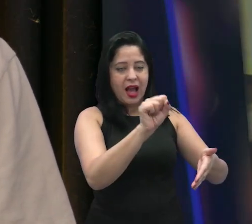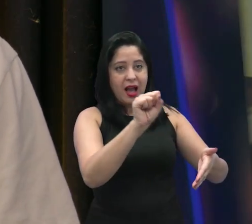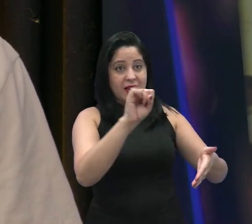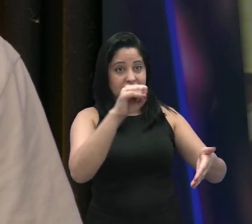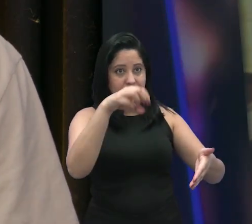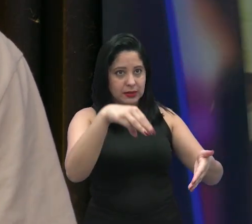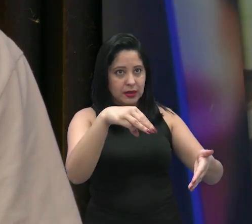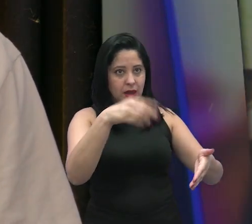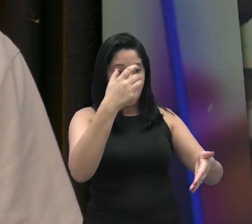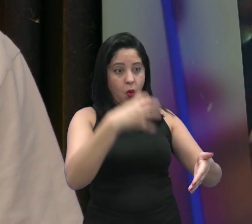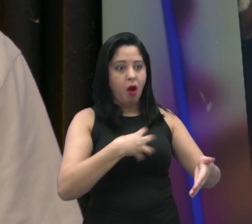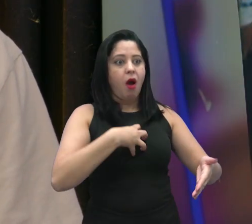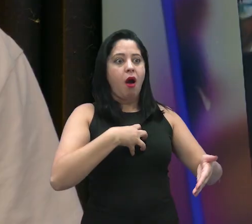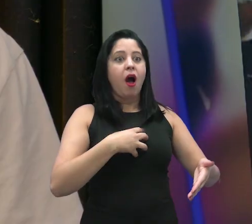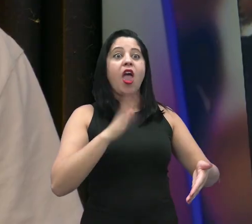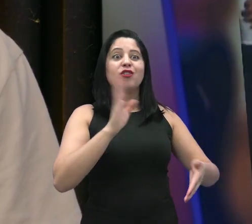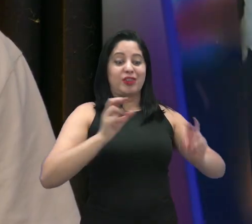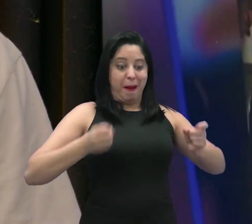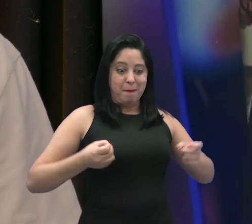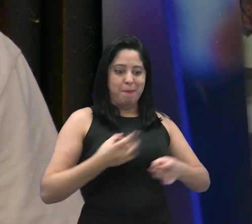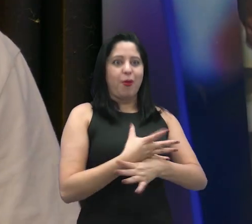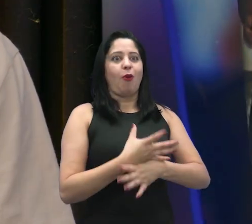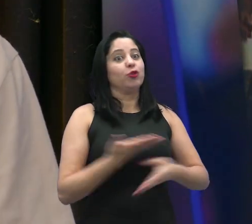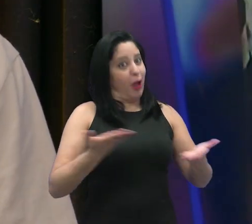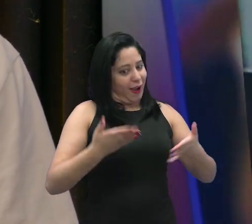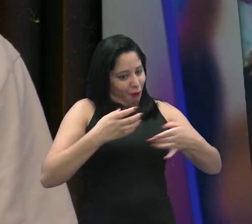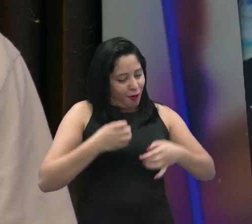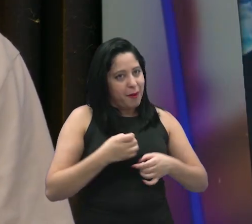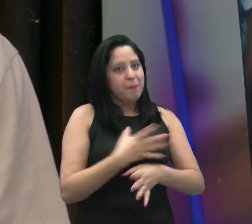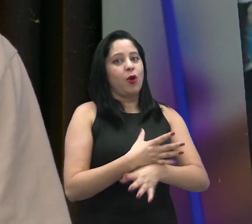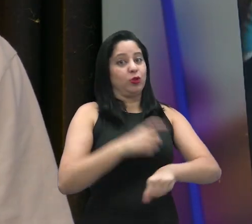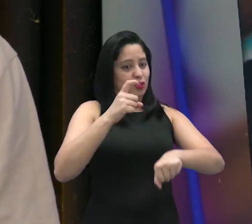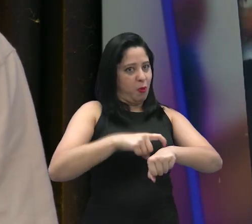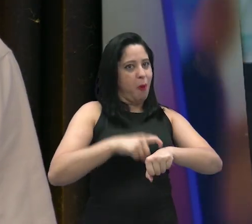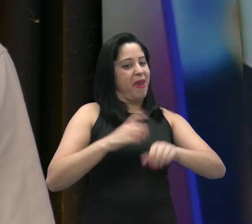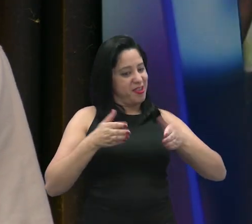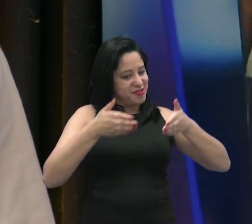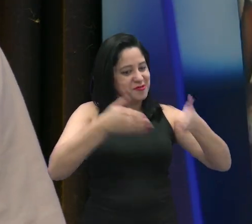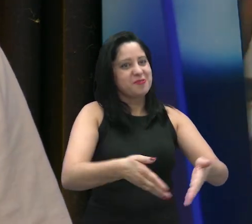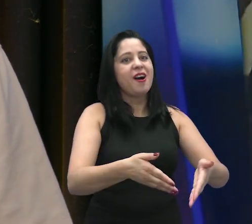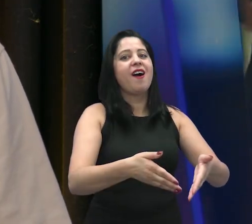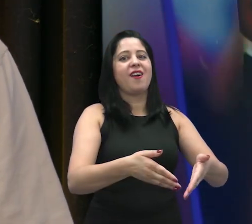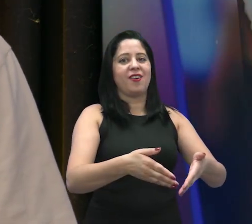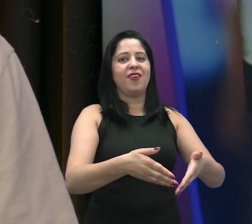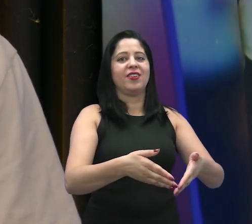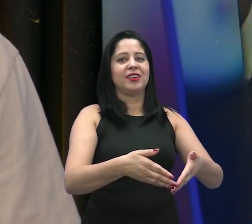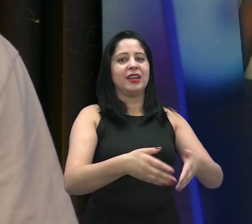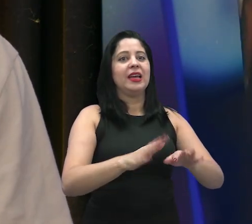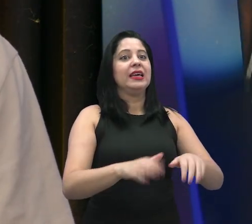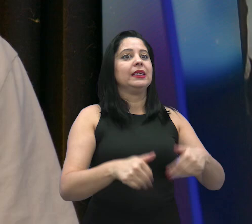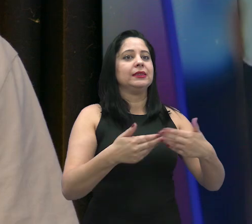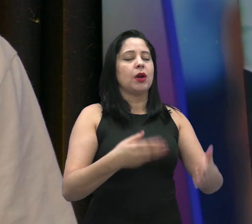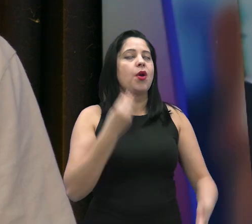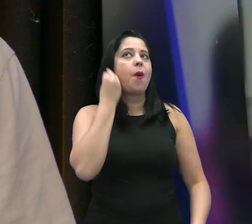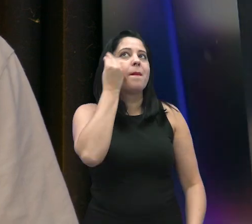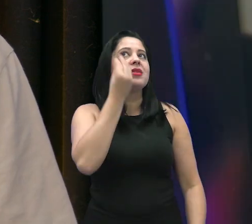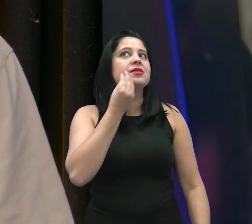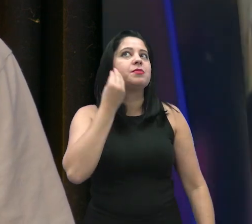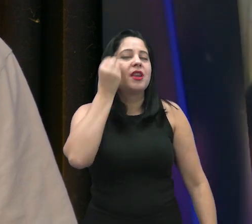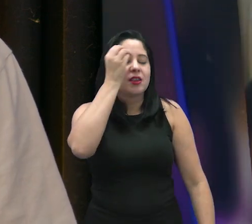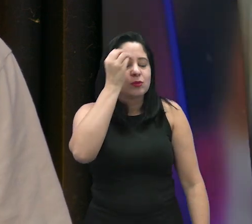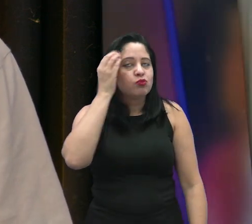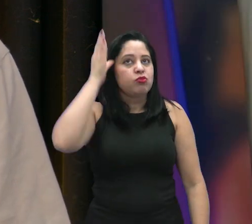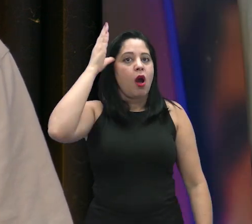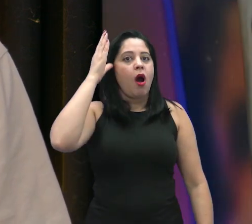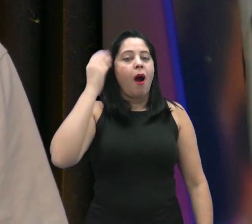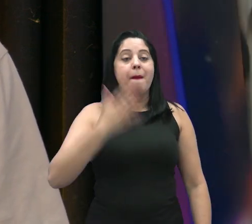eu me senti mais preparado, né, senti que eu estava ali mesmo, que era a hora de estar ali com eles, isso trouxe um ganho muito,